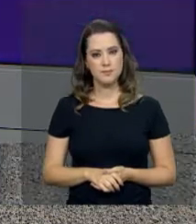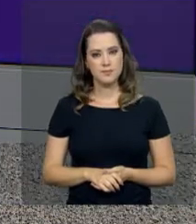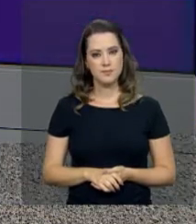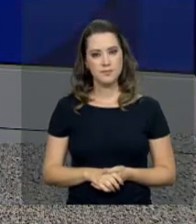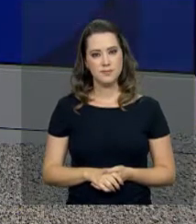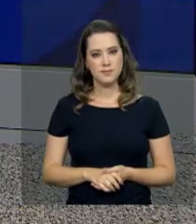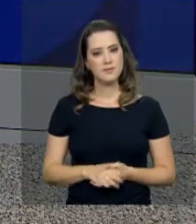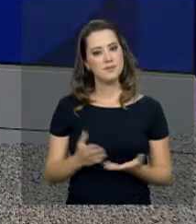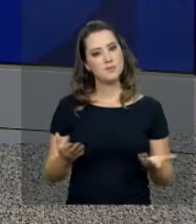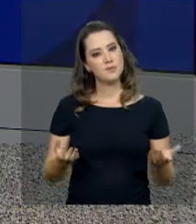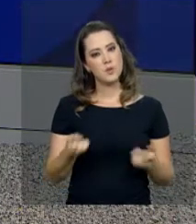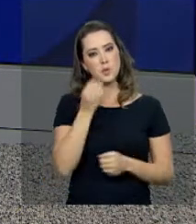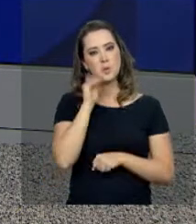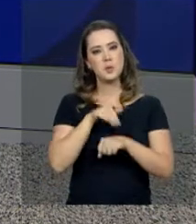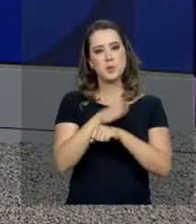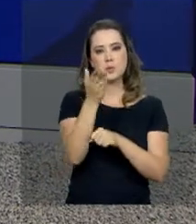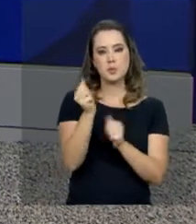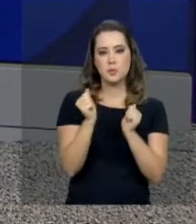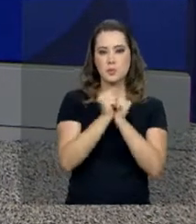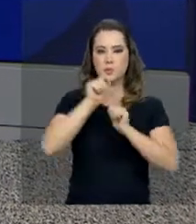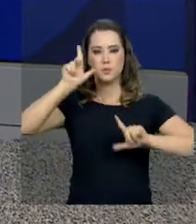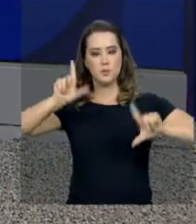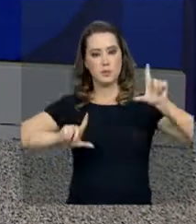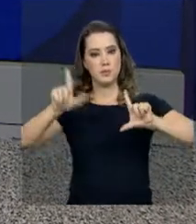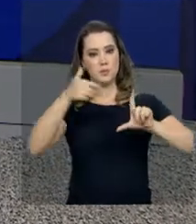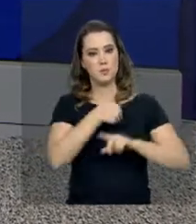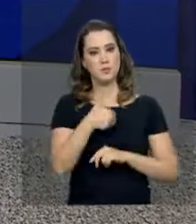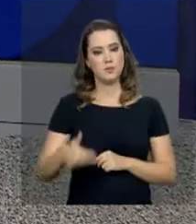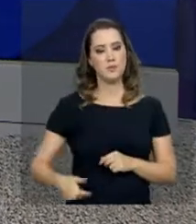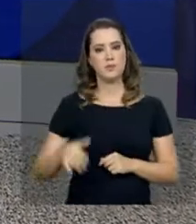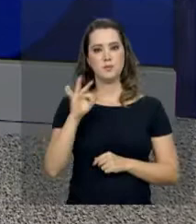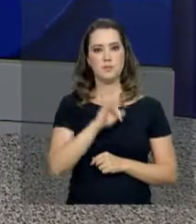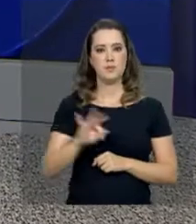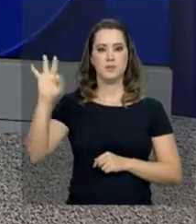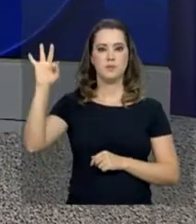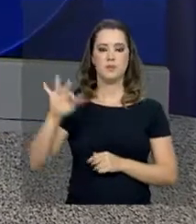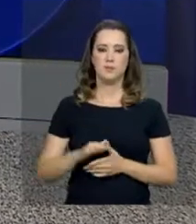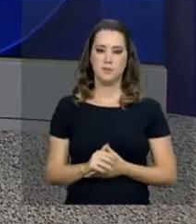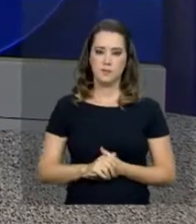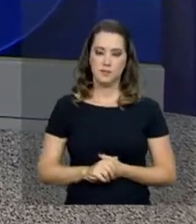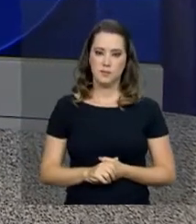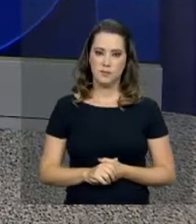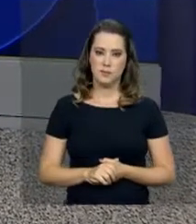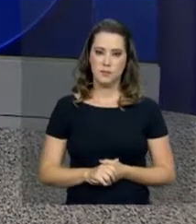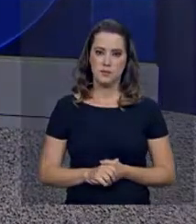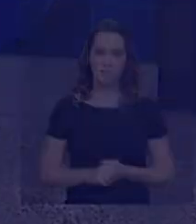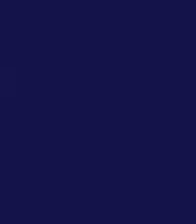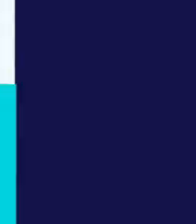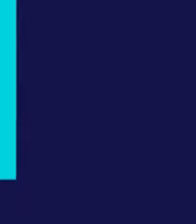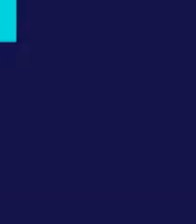61 99359-5084. Uma boa noite para você e continue com a gente aqui na NBR, a TV do Governo Federal.